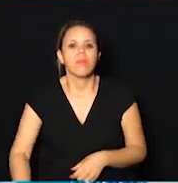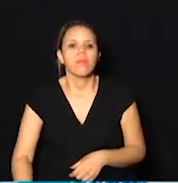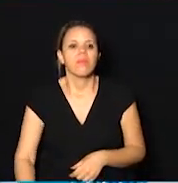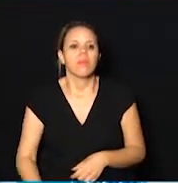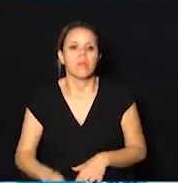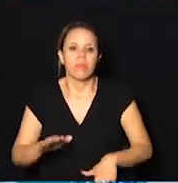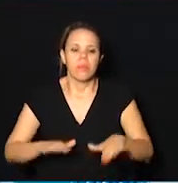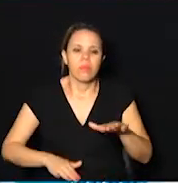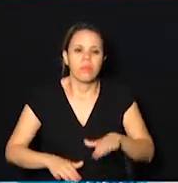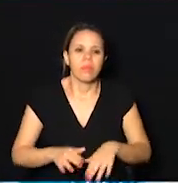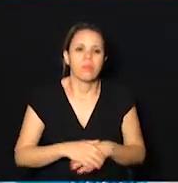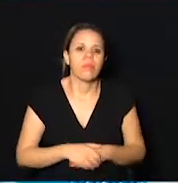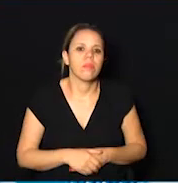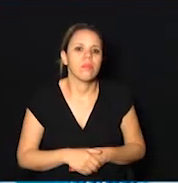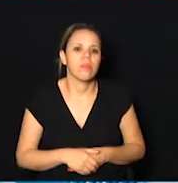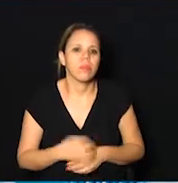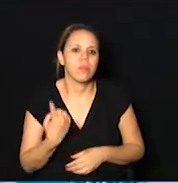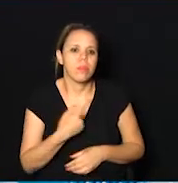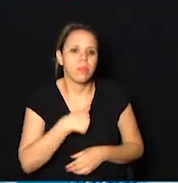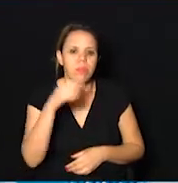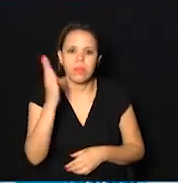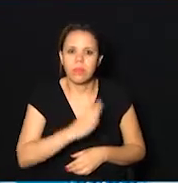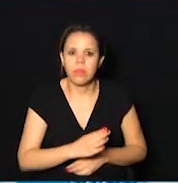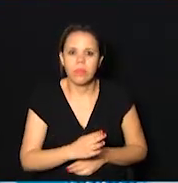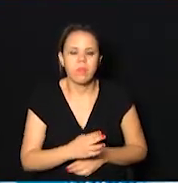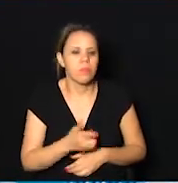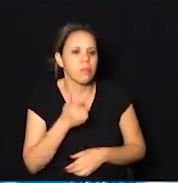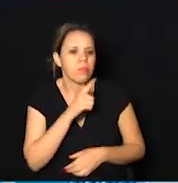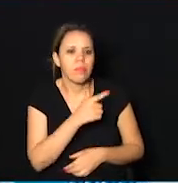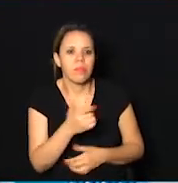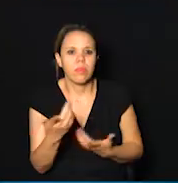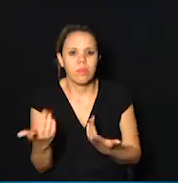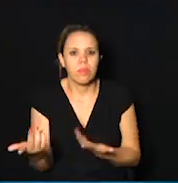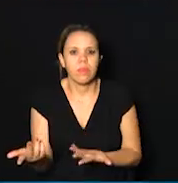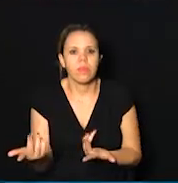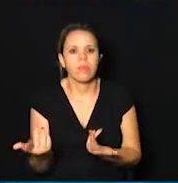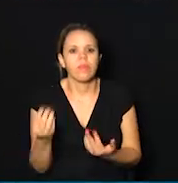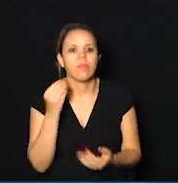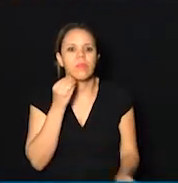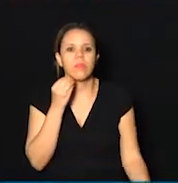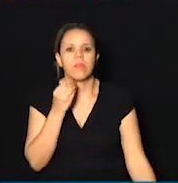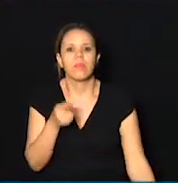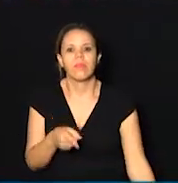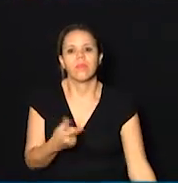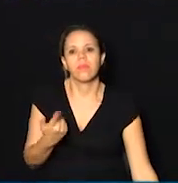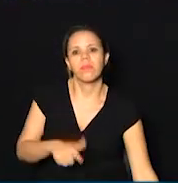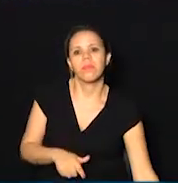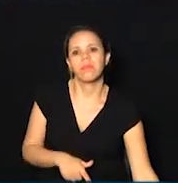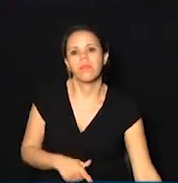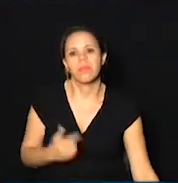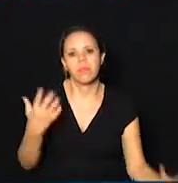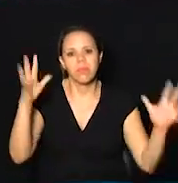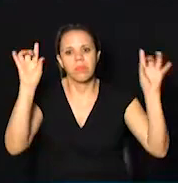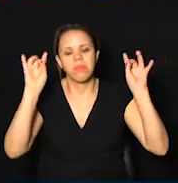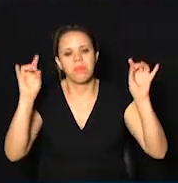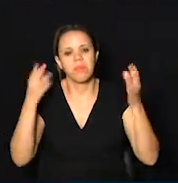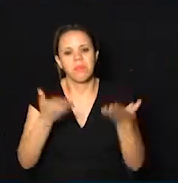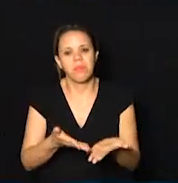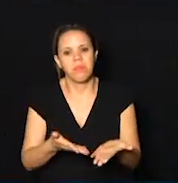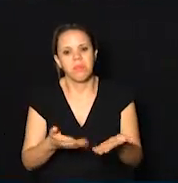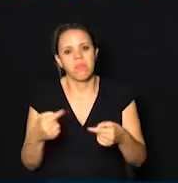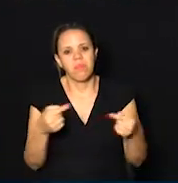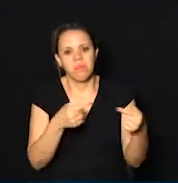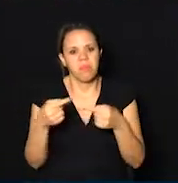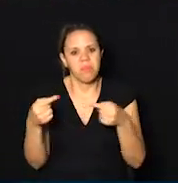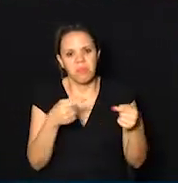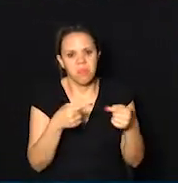provavelmente nós aqui no brasil vamos ser uma uma oportunidade dessa de novo então um evento tão grande